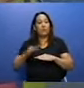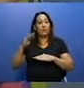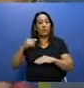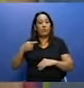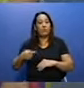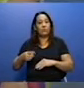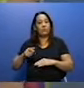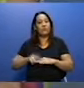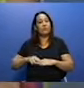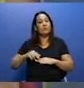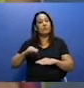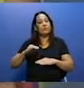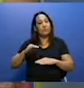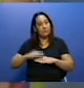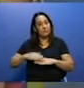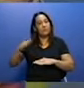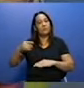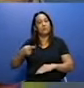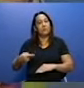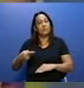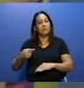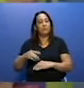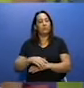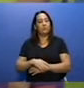figura aumenta de um em um.